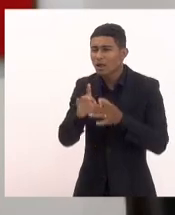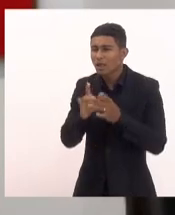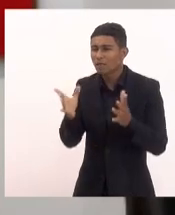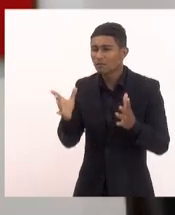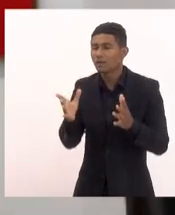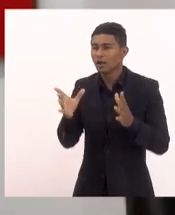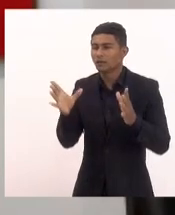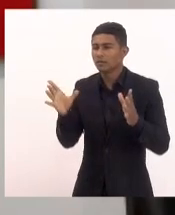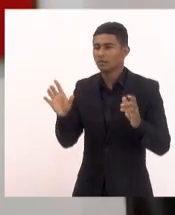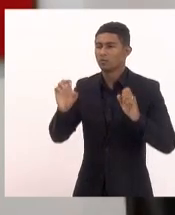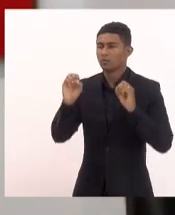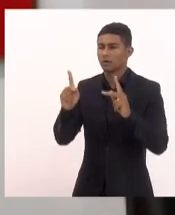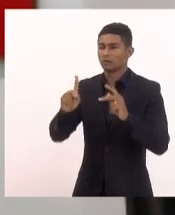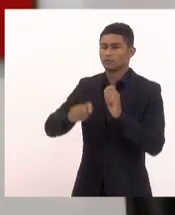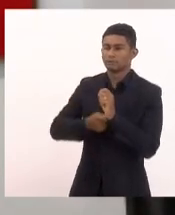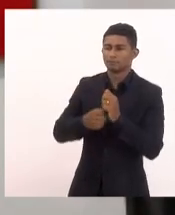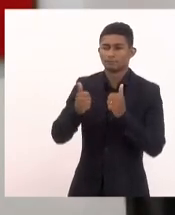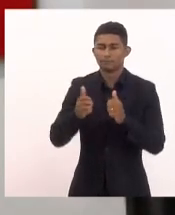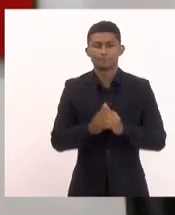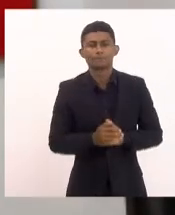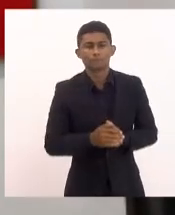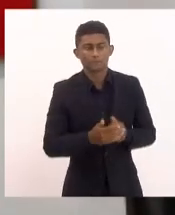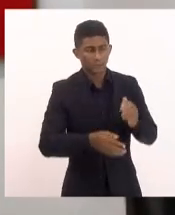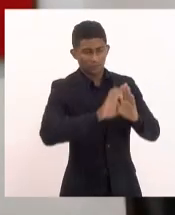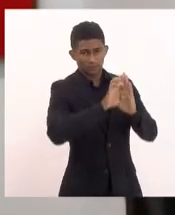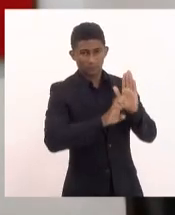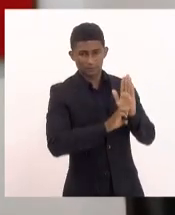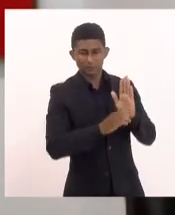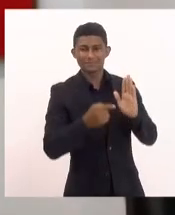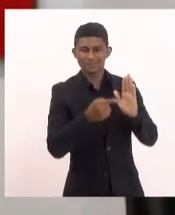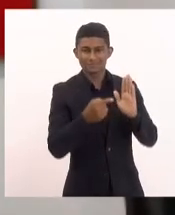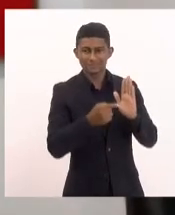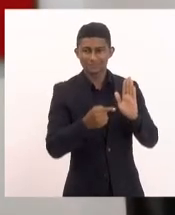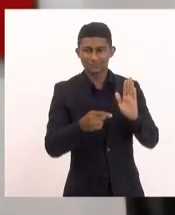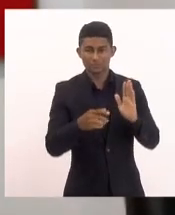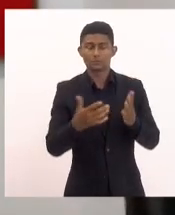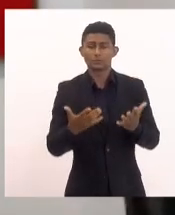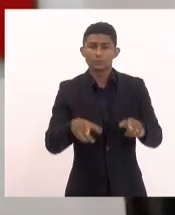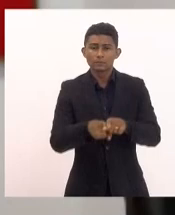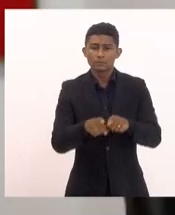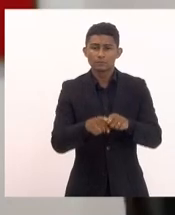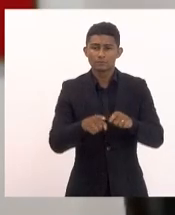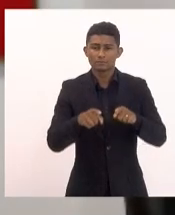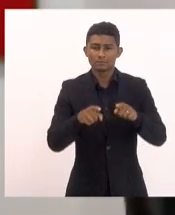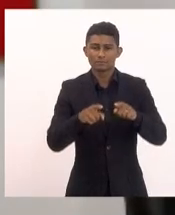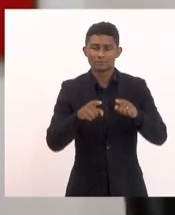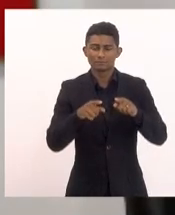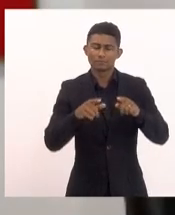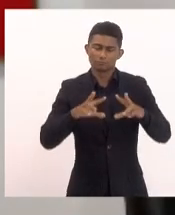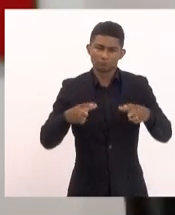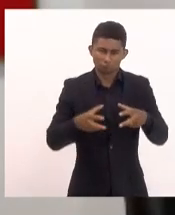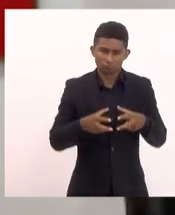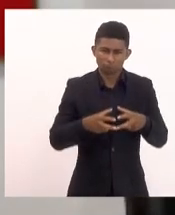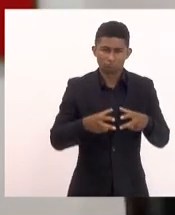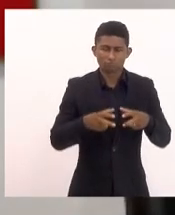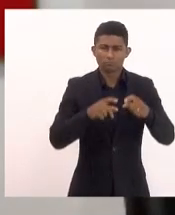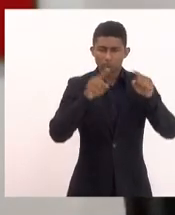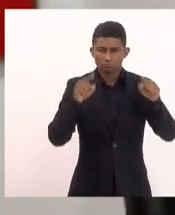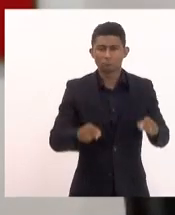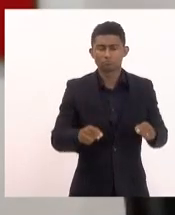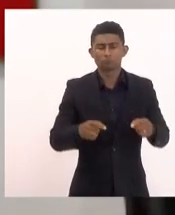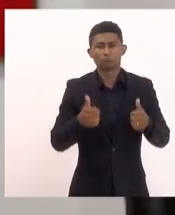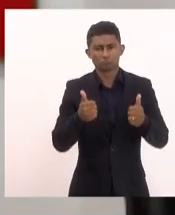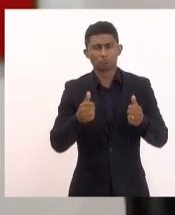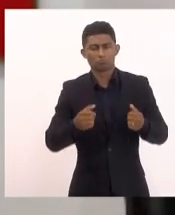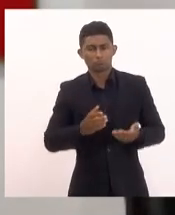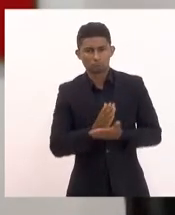Fechou. Com emenda, pela constitucionalidade, com emenda. Servidores públicos favorável. De orçamento, favorável. Relatores, deputado Márcio Pacheco,